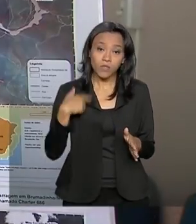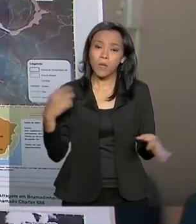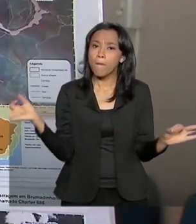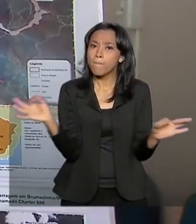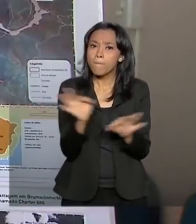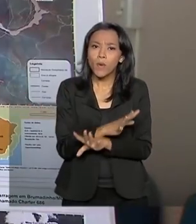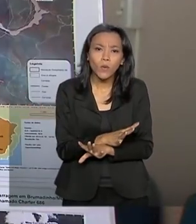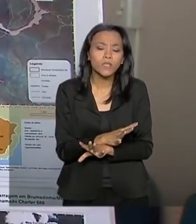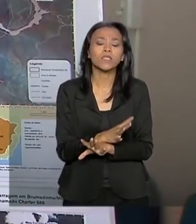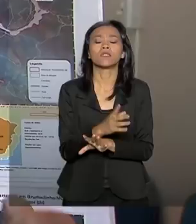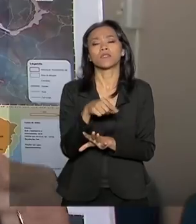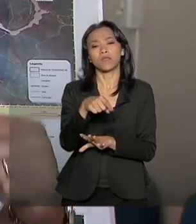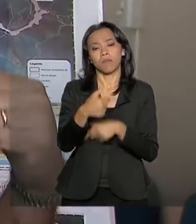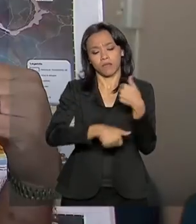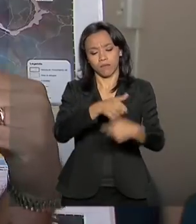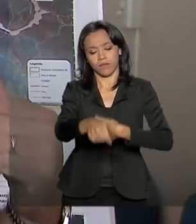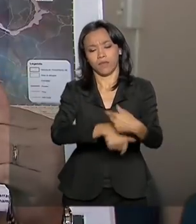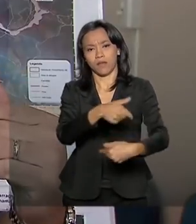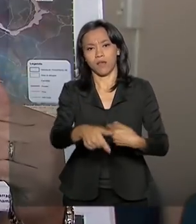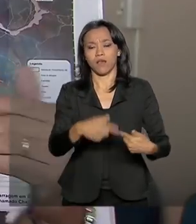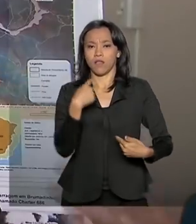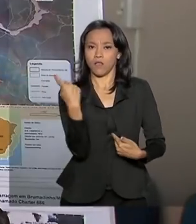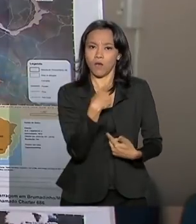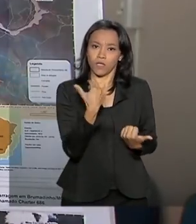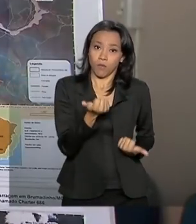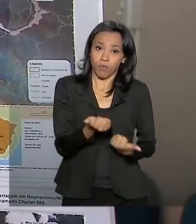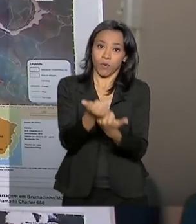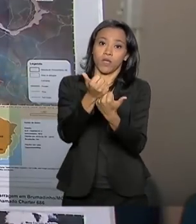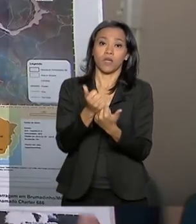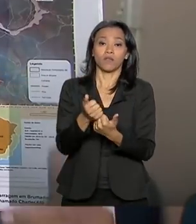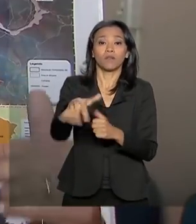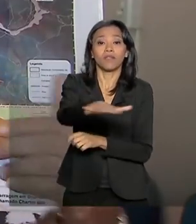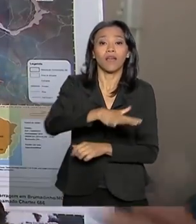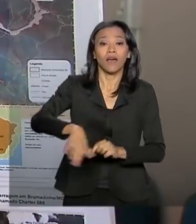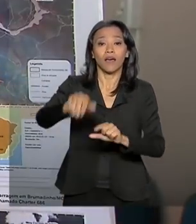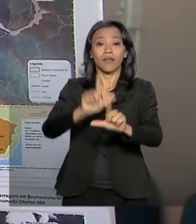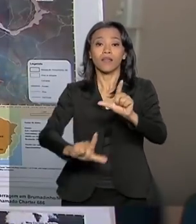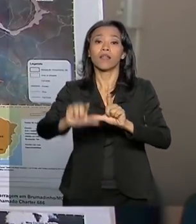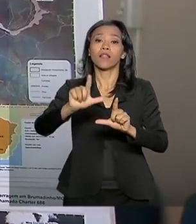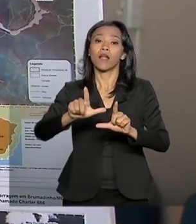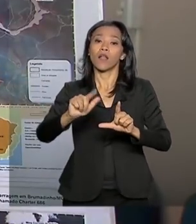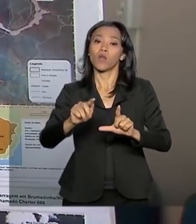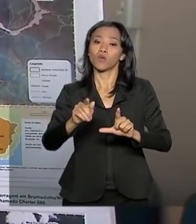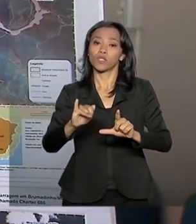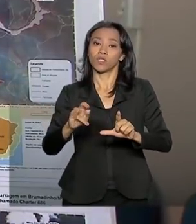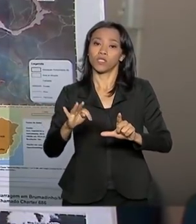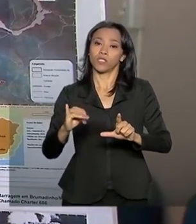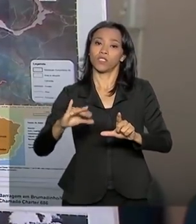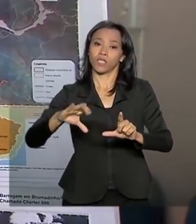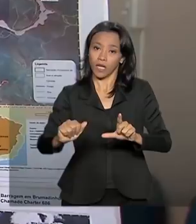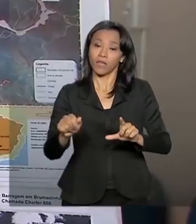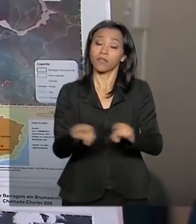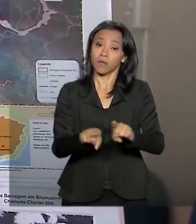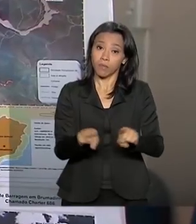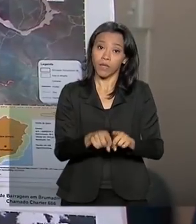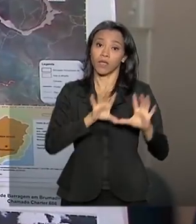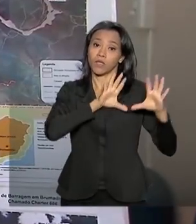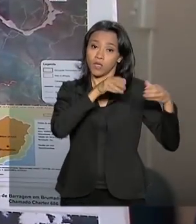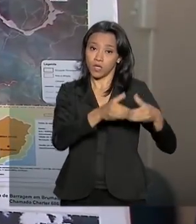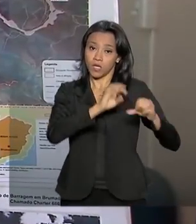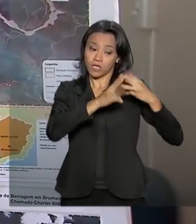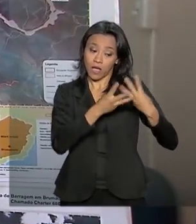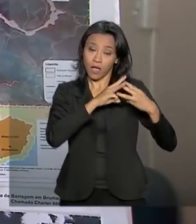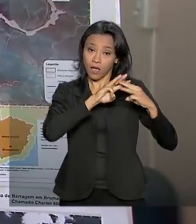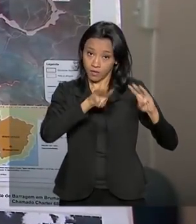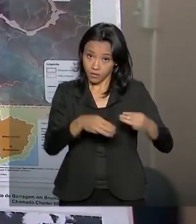para serem disponibilizadas estamos apoiando em logisticamente a eles em material aos israelenses que estavam indo embora demos todo o